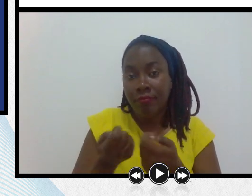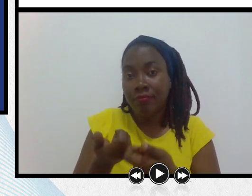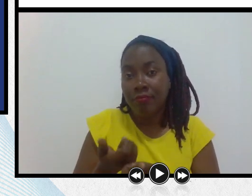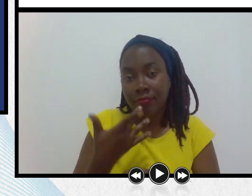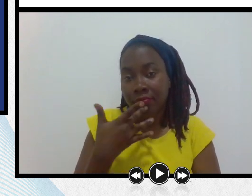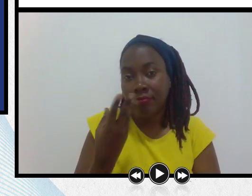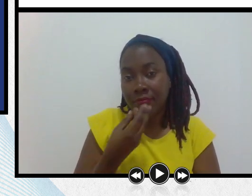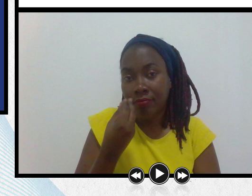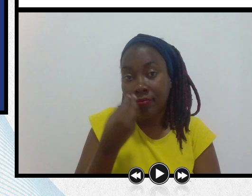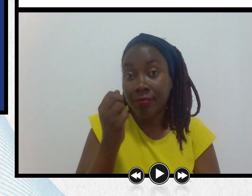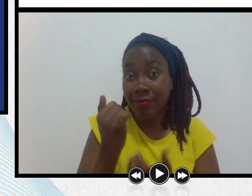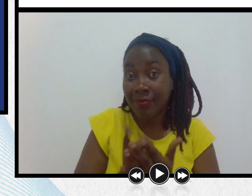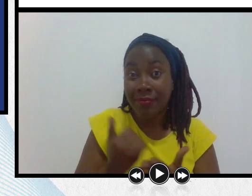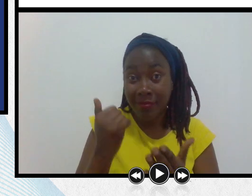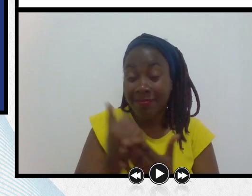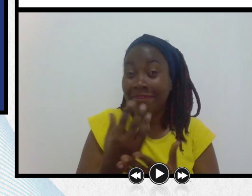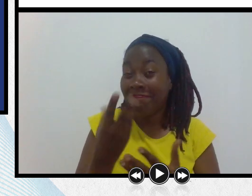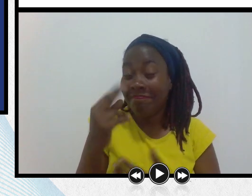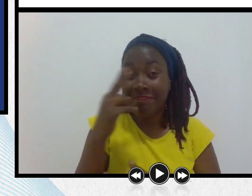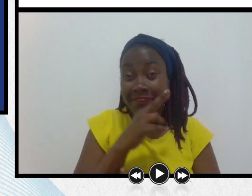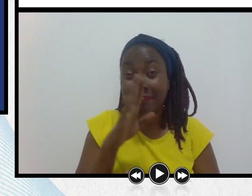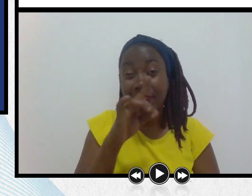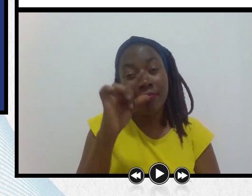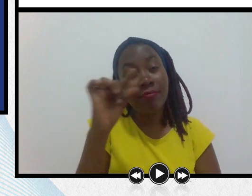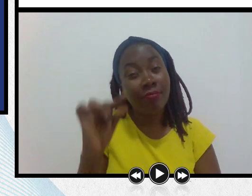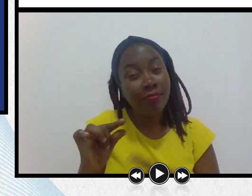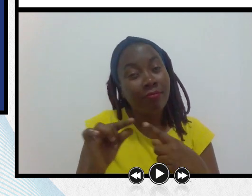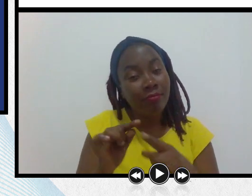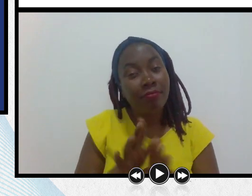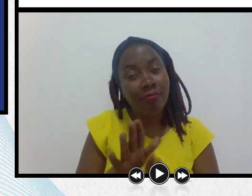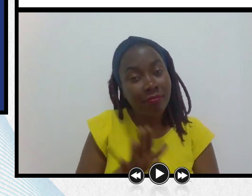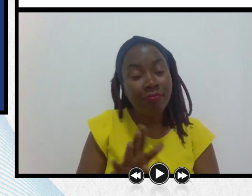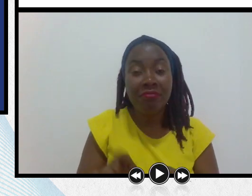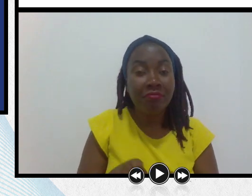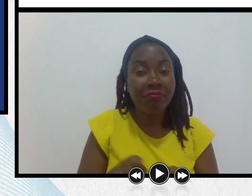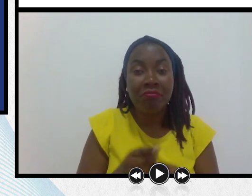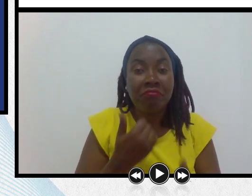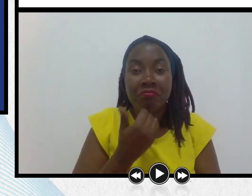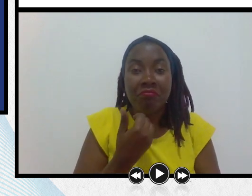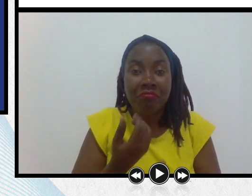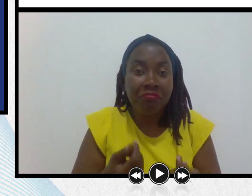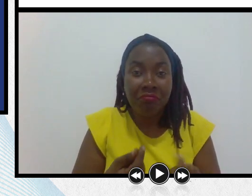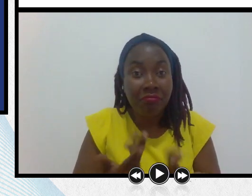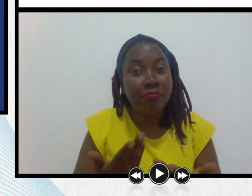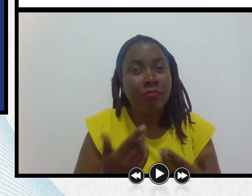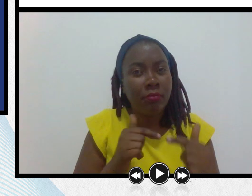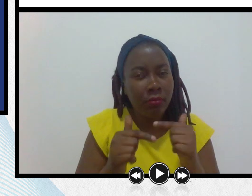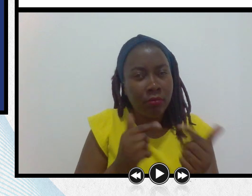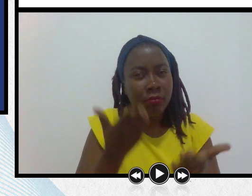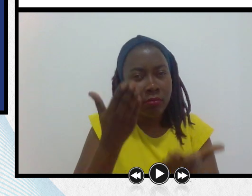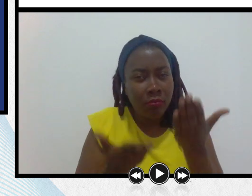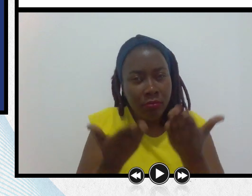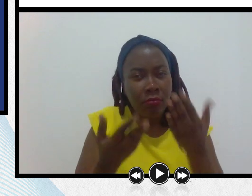né? Cloro em excesso dá muito sabor, mas cloro em menor quantidade do que é recomendado também não tem efeito. Então, trabalhar na concentração